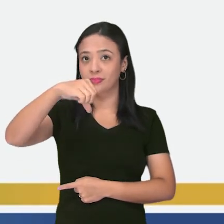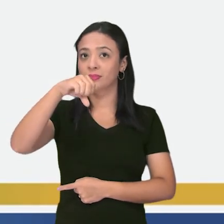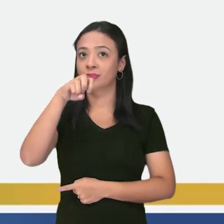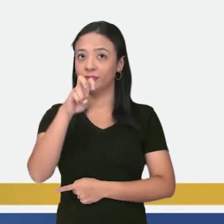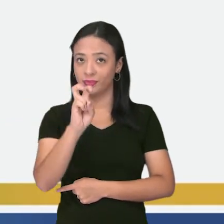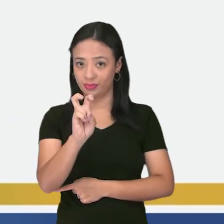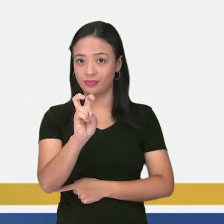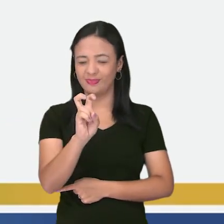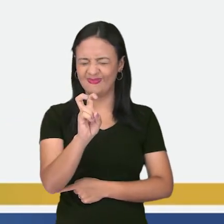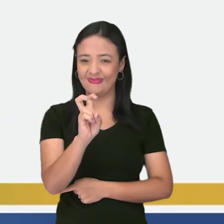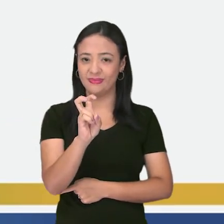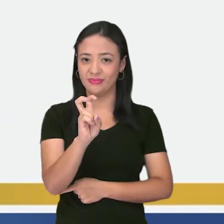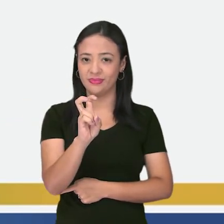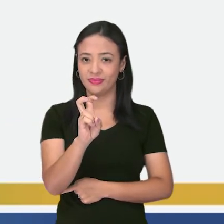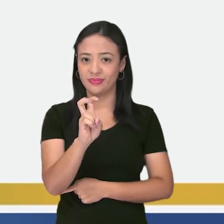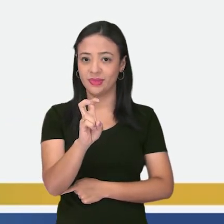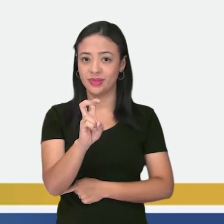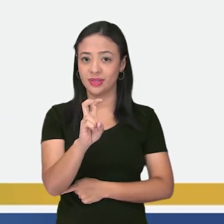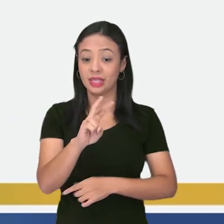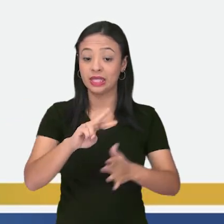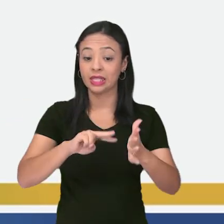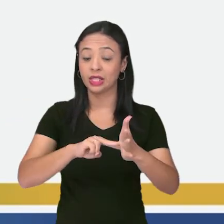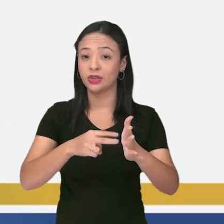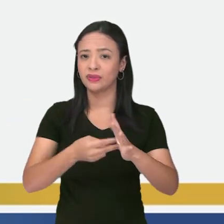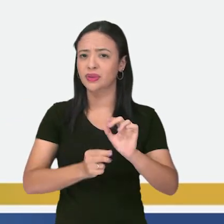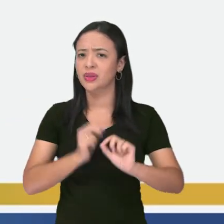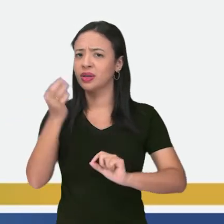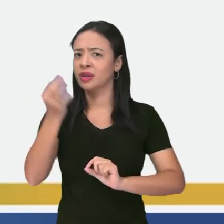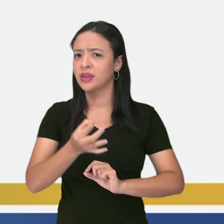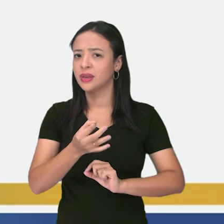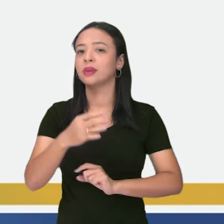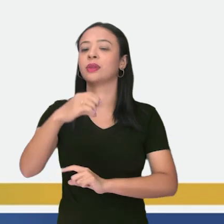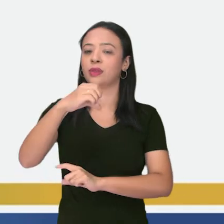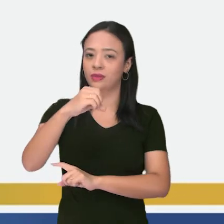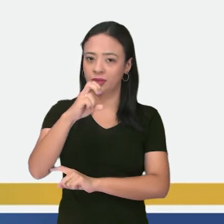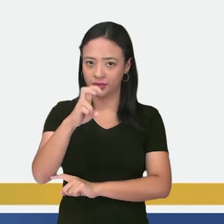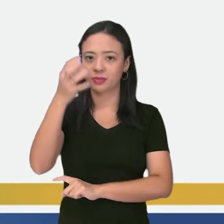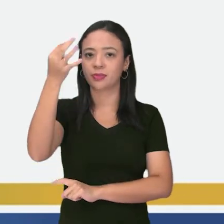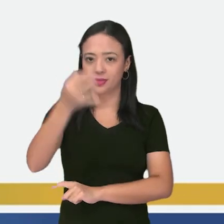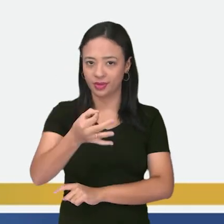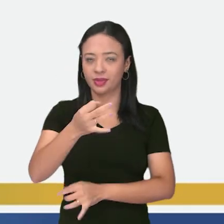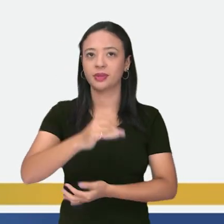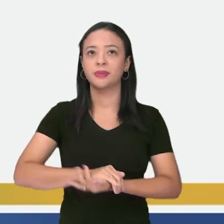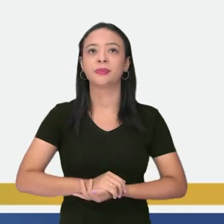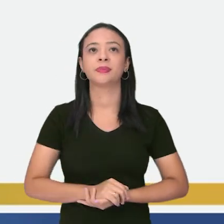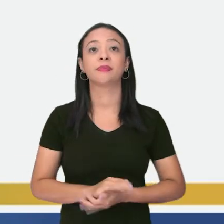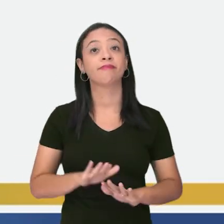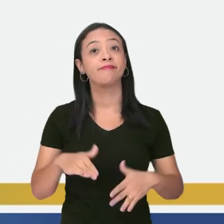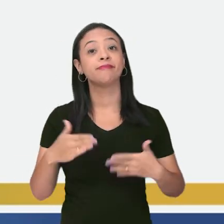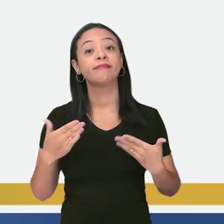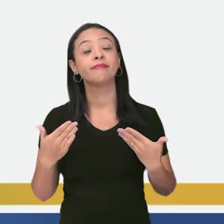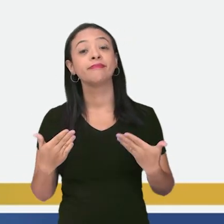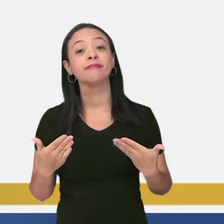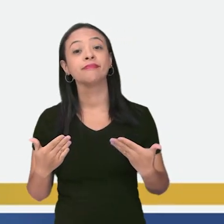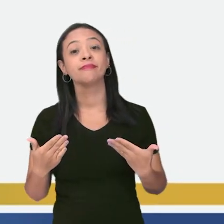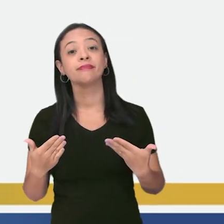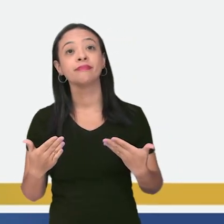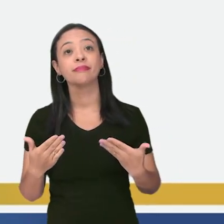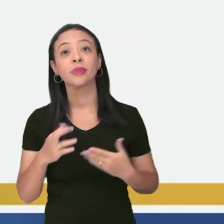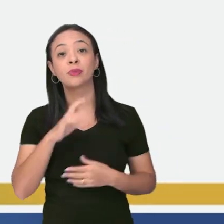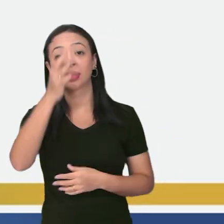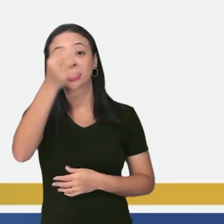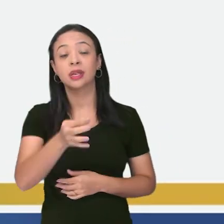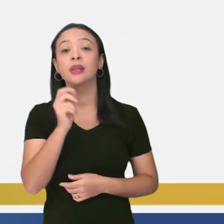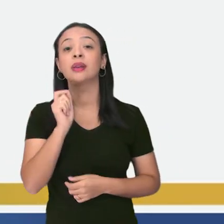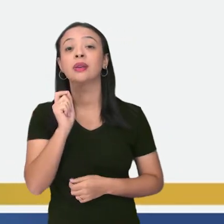0,95. E isso em porcentagem é igual a 95%. Portanto, a nossa alternativa correta